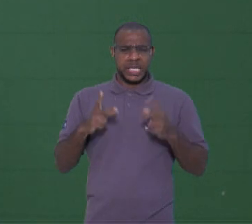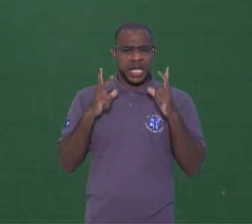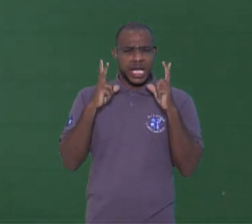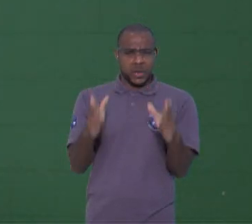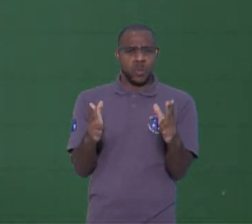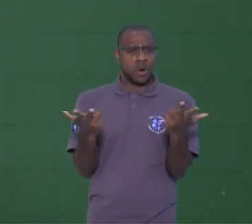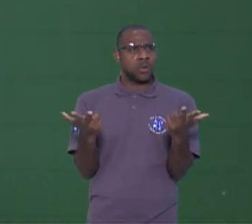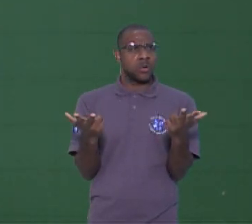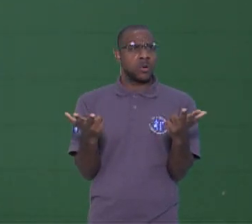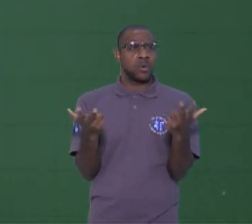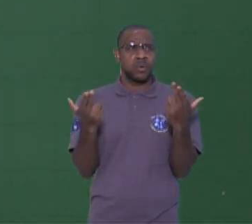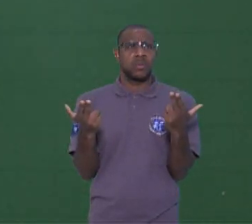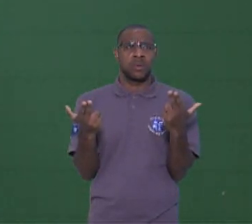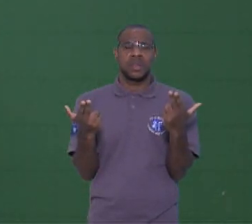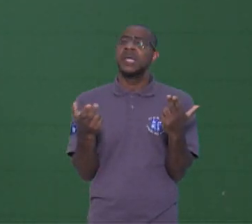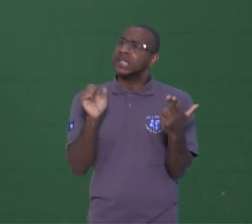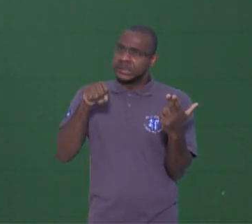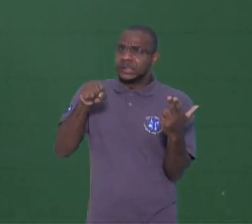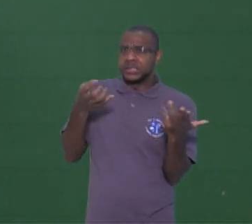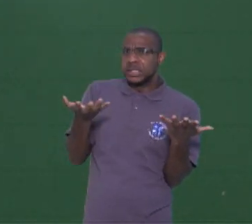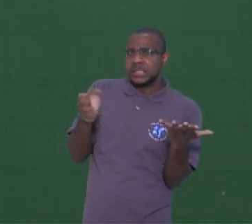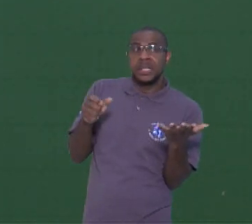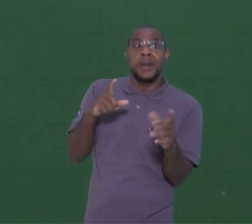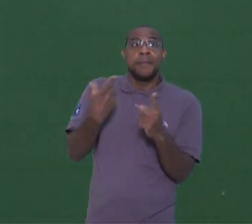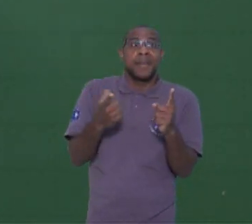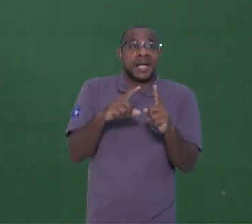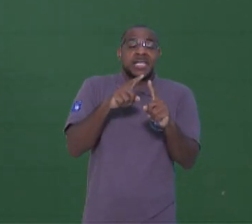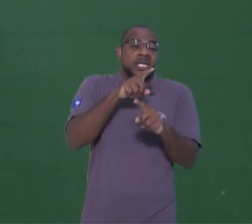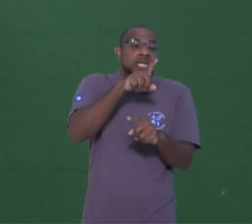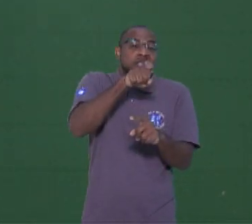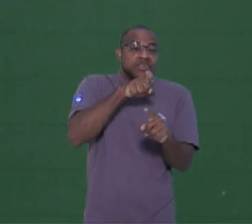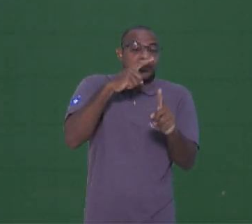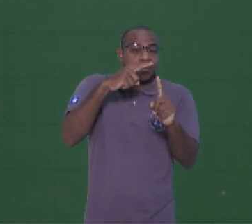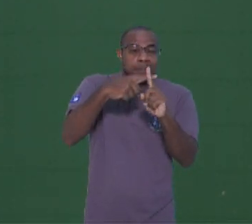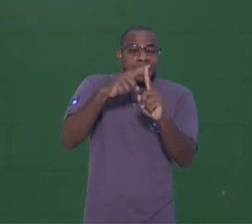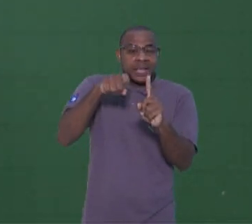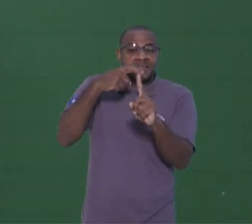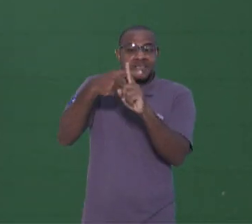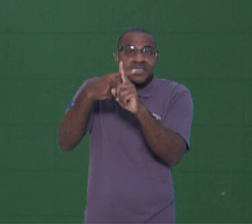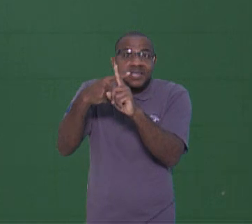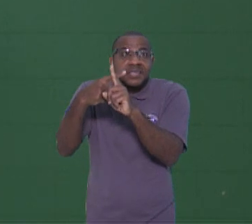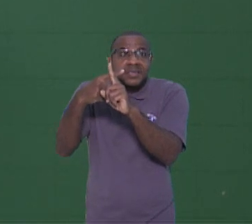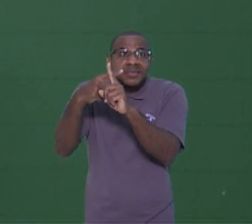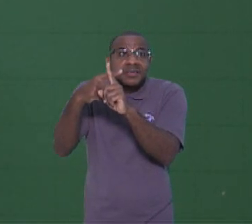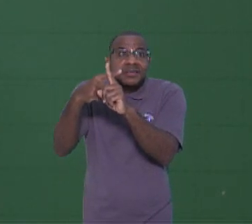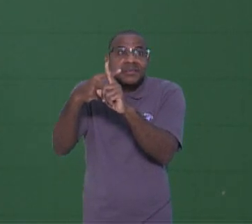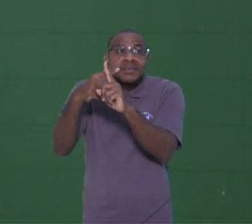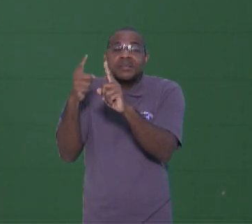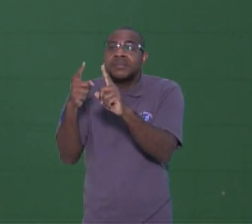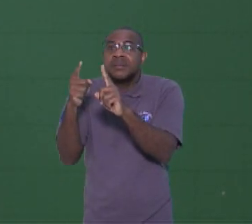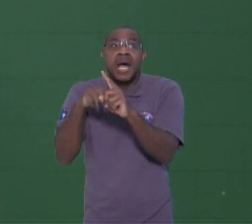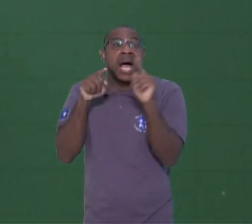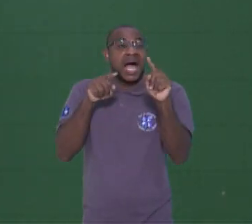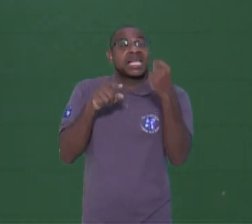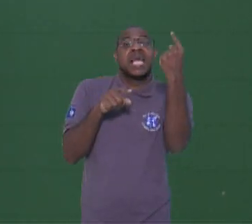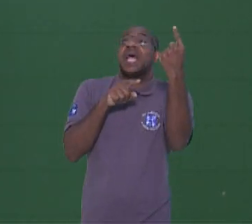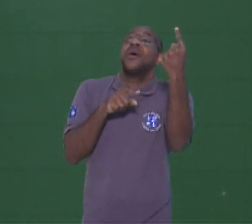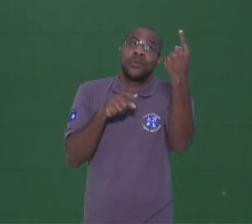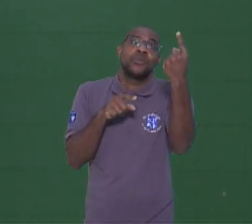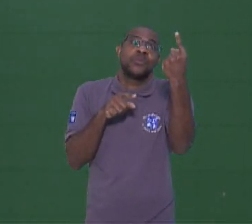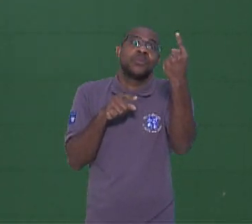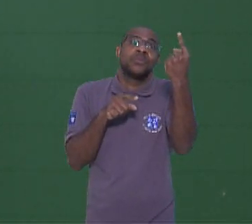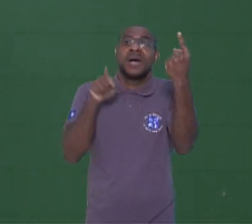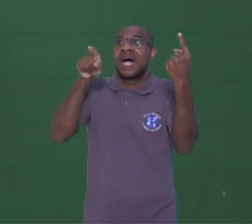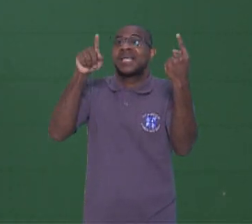fato, meu bambino, olha só, x mais x, ok, é x. Tá legal. Só que aqui, ó, o expoente é 1 e aqui o